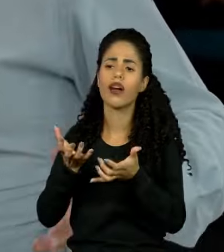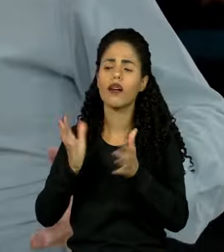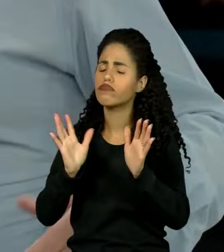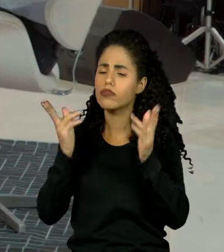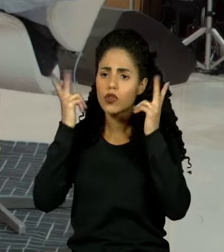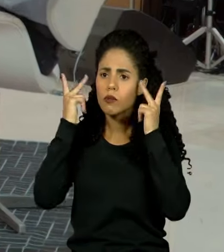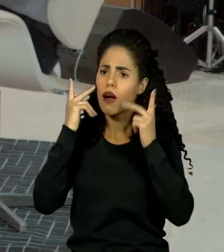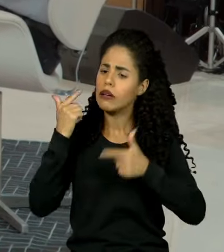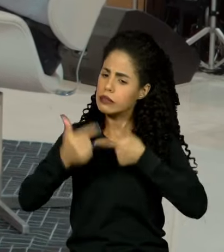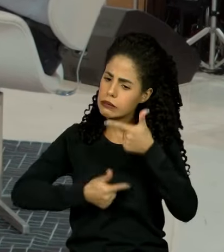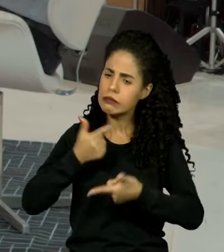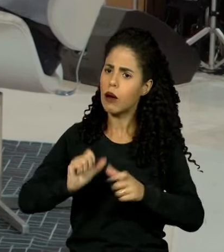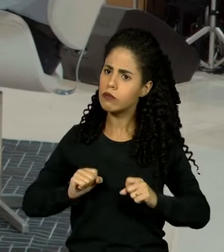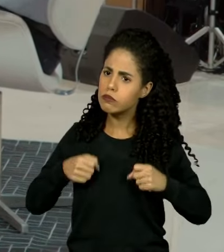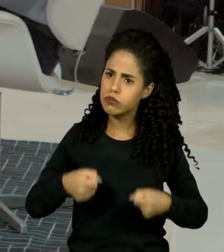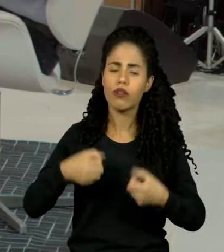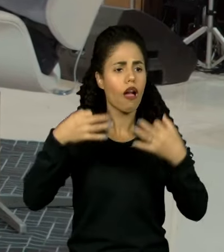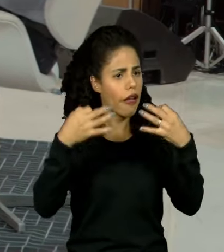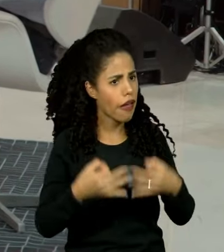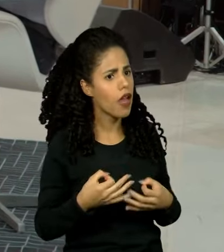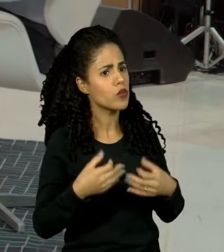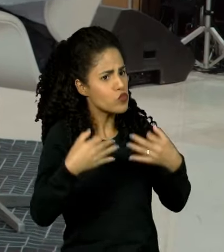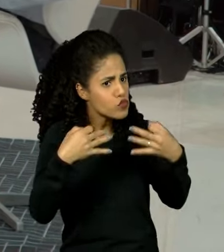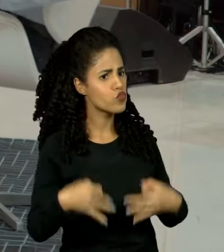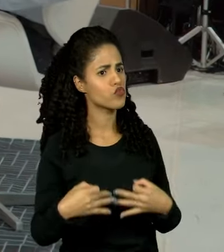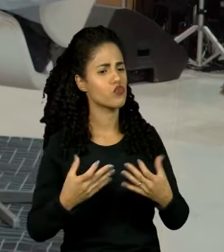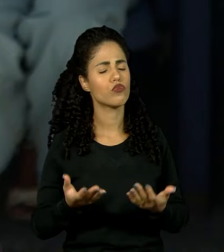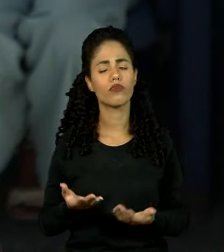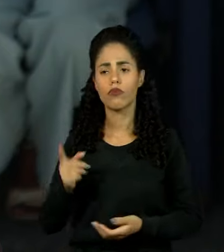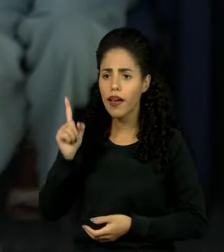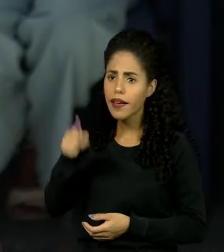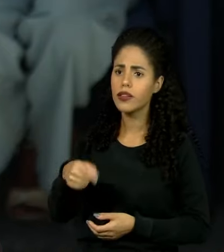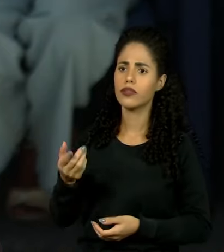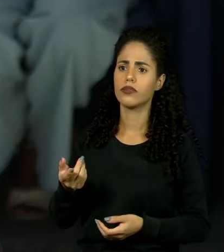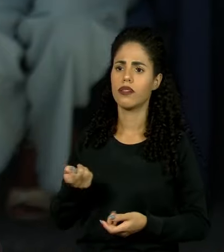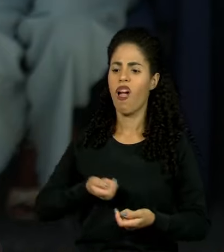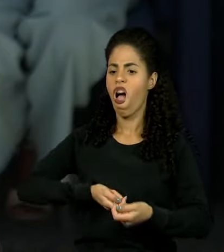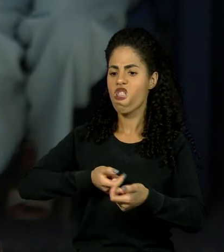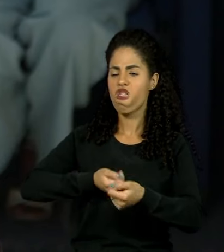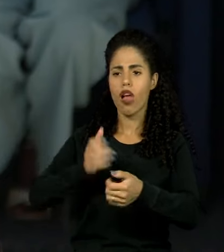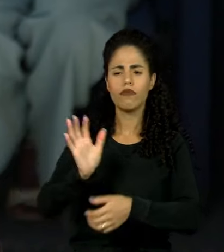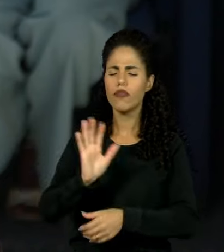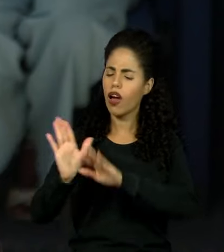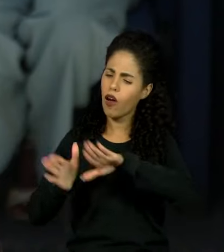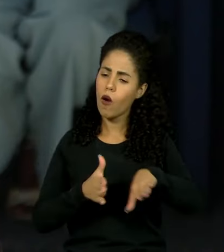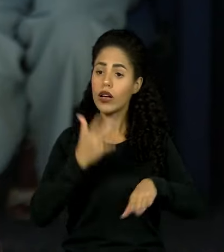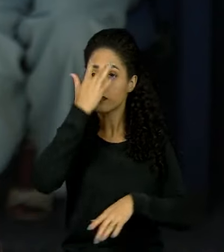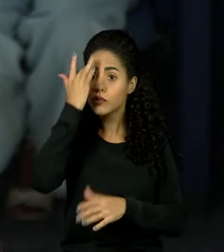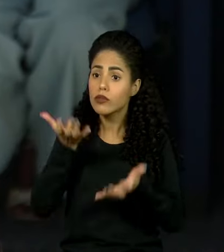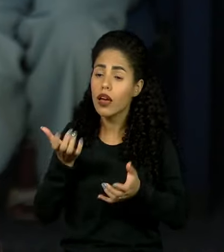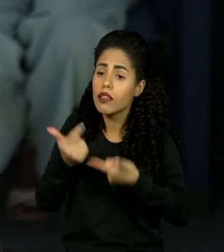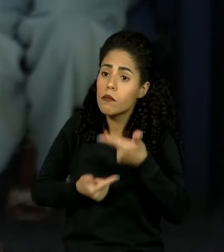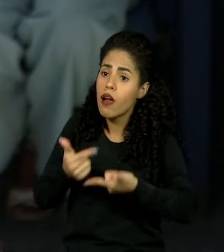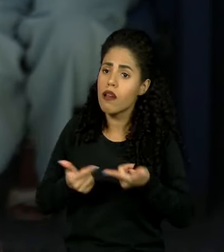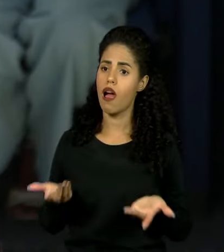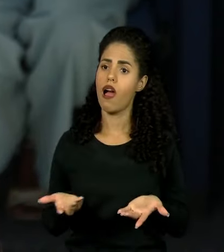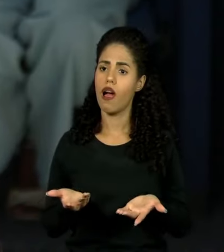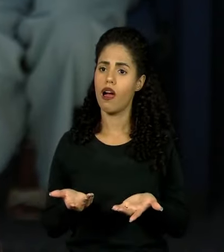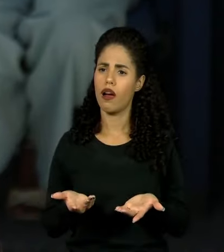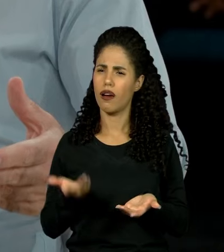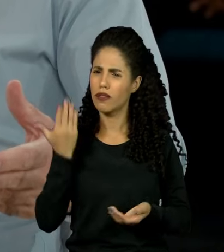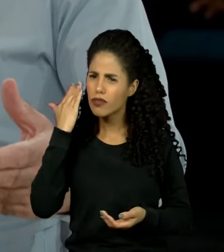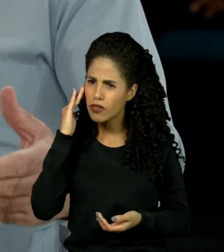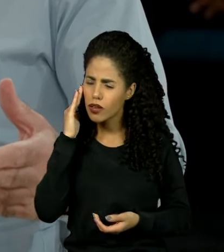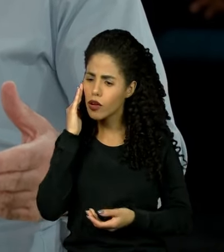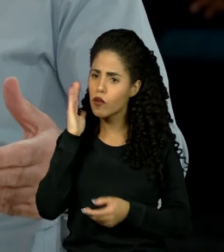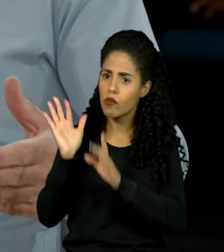trabalho sabe honestamente tudo sabe ninguém quer viver de benefício sabe as pessoas querem é poder trabalhar